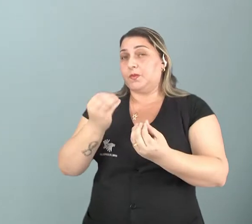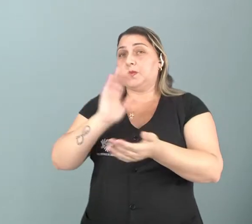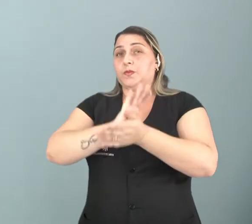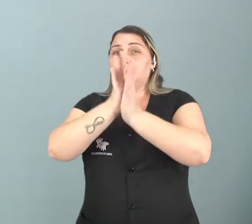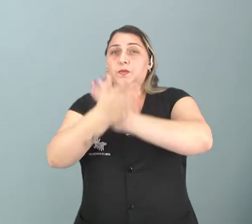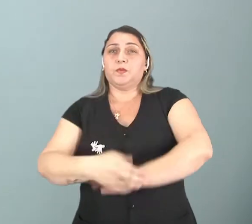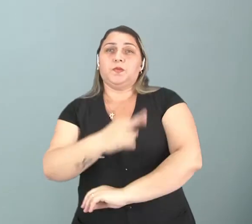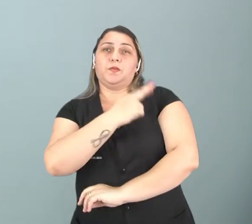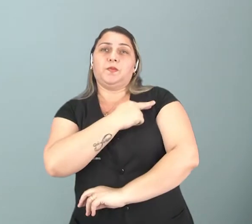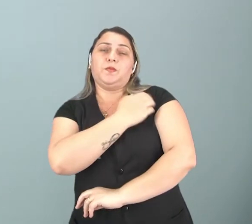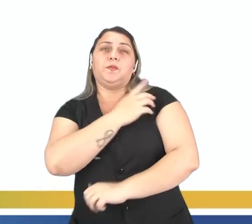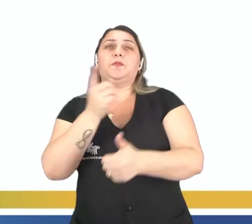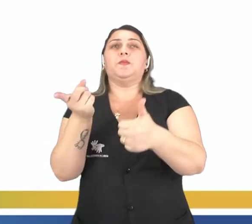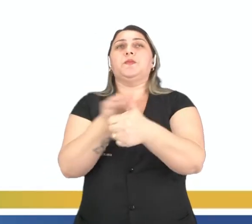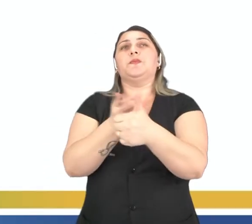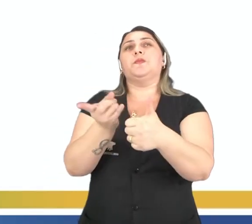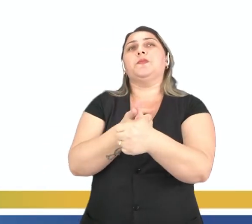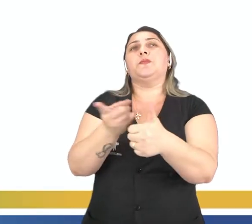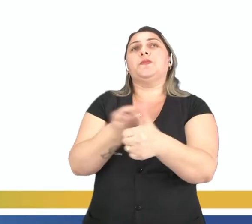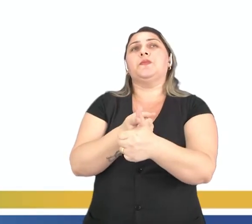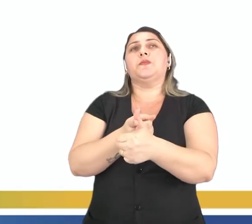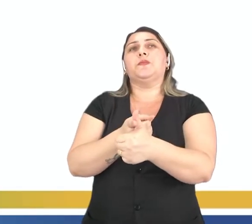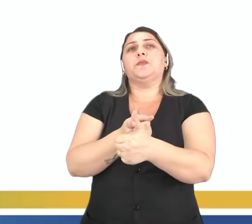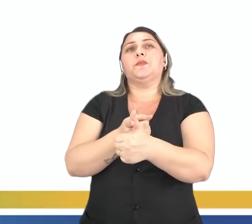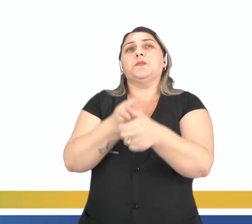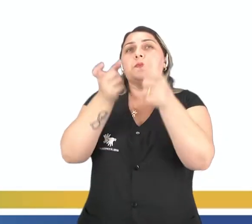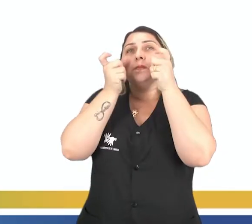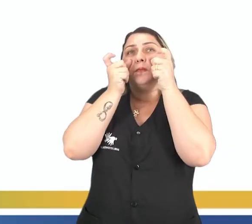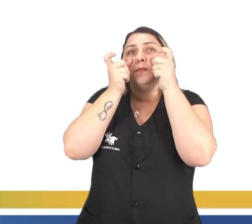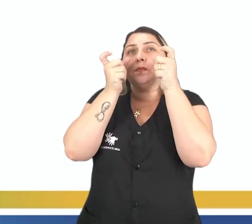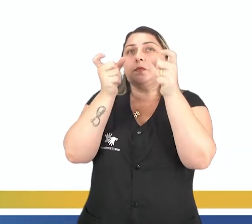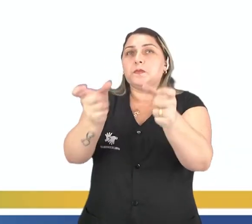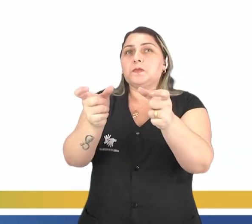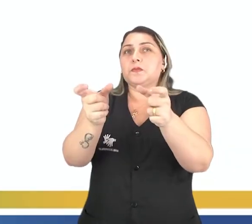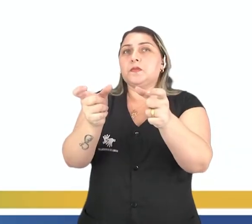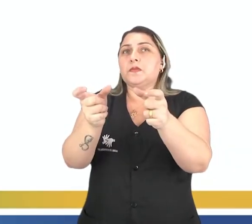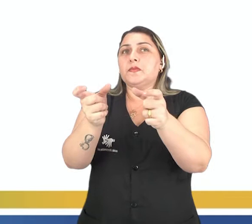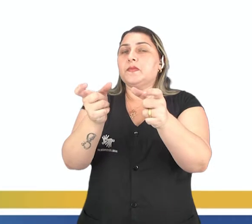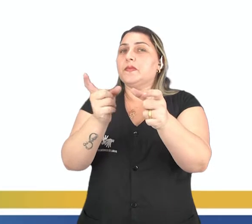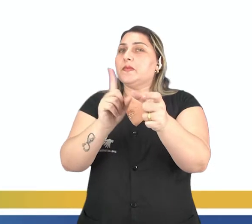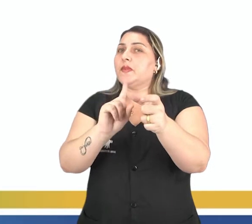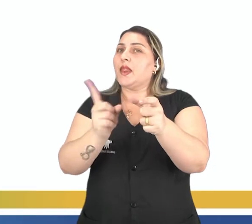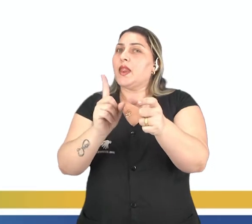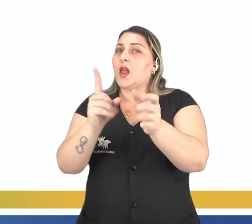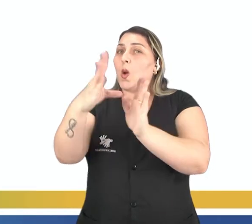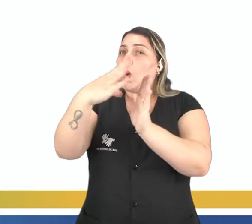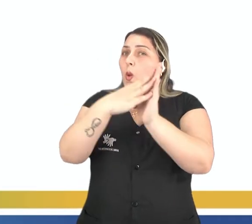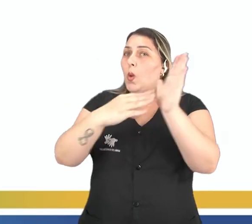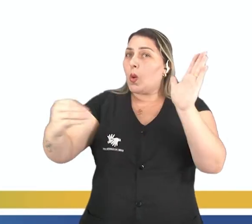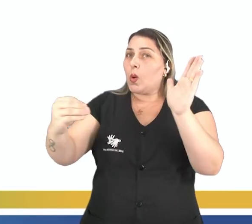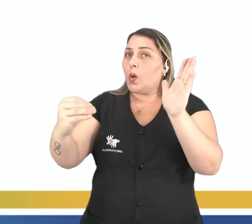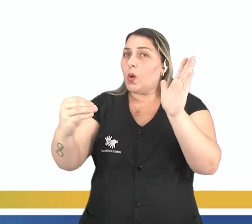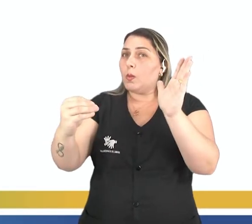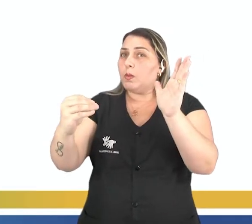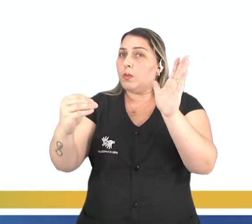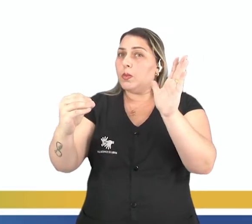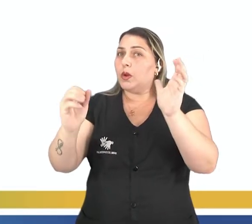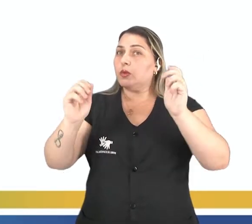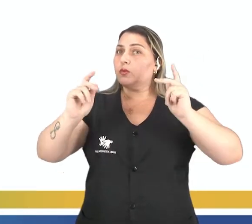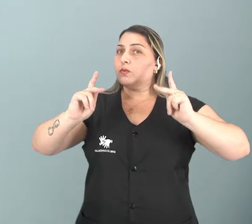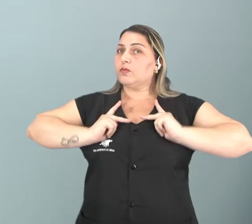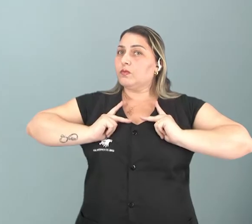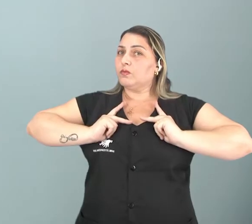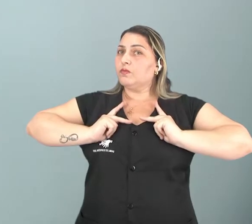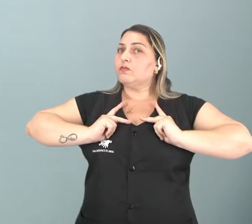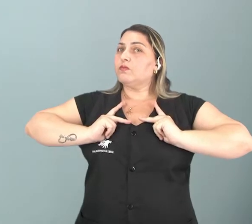discriminação racial. A primeira delas é atente-se para não reproduzir comportamentos preconceituosos.